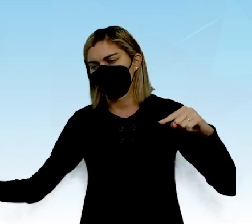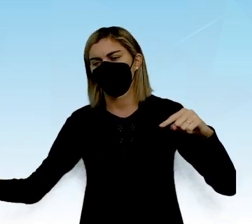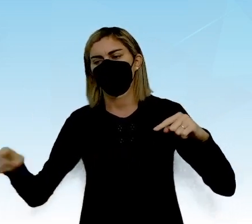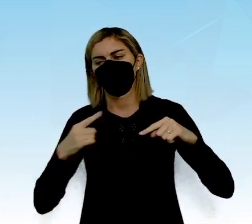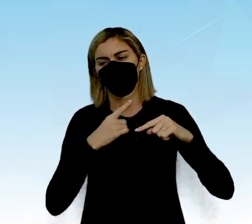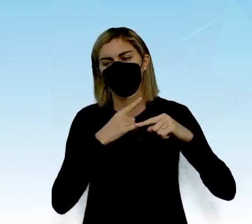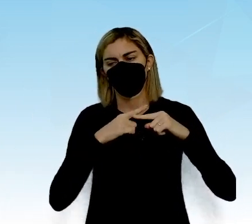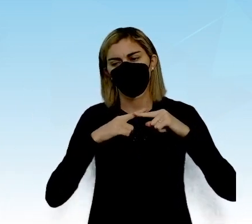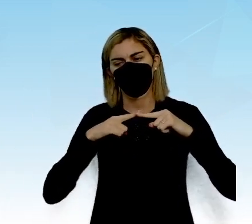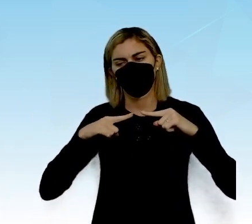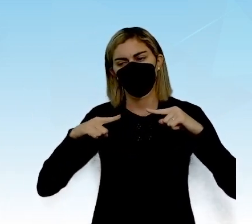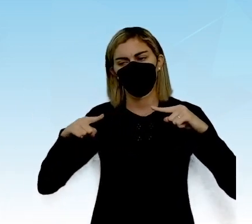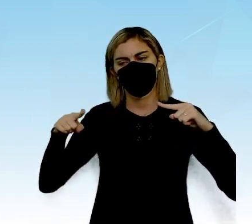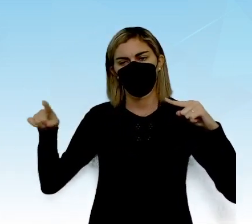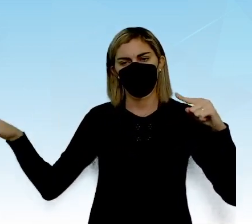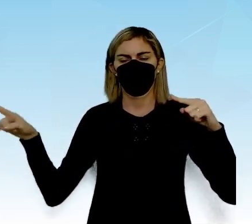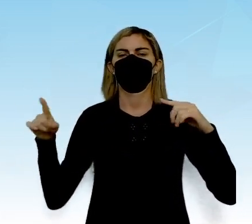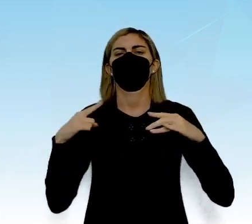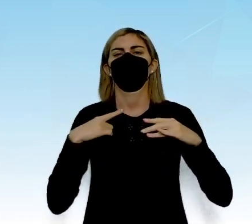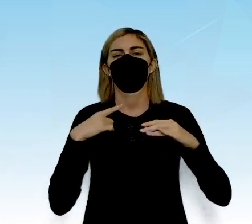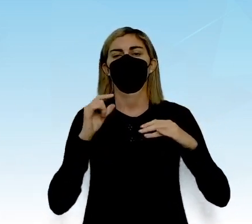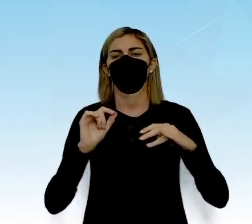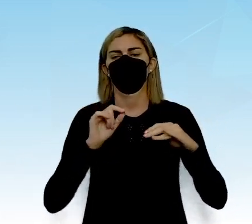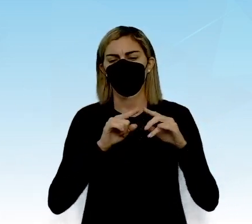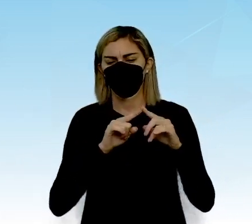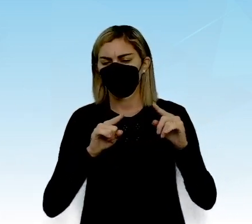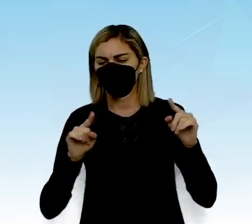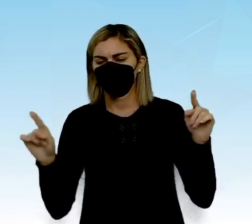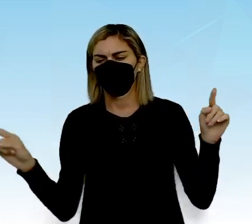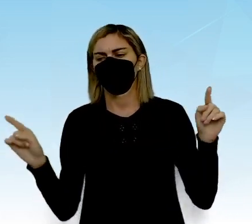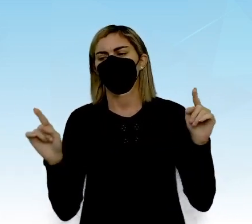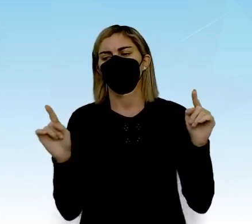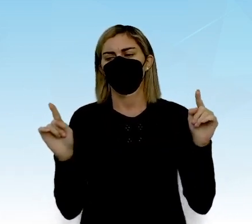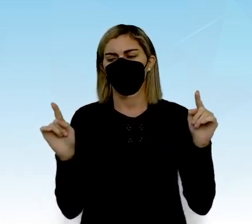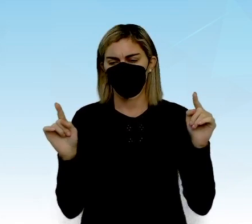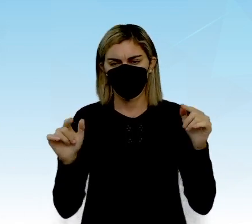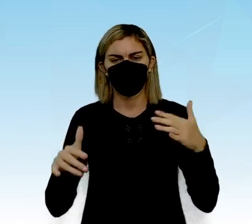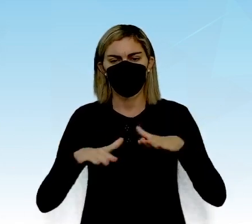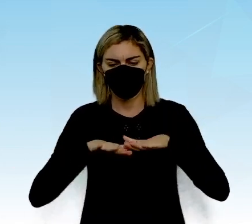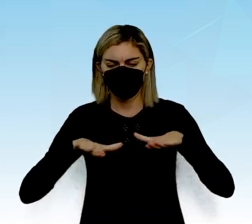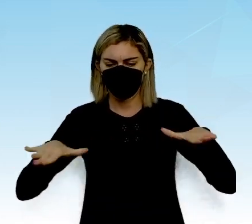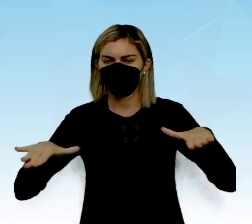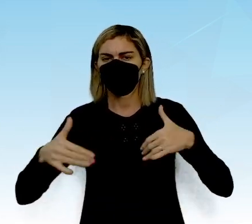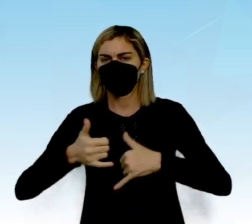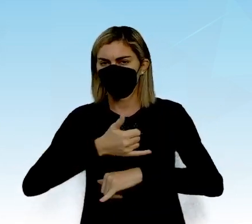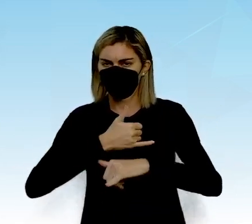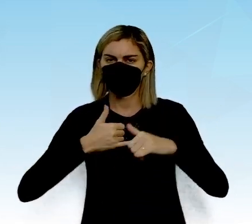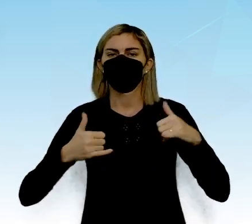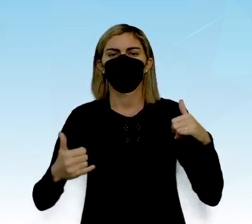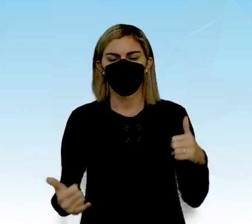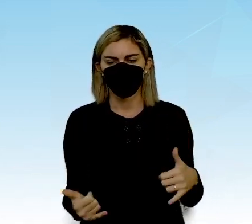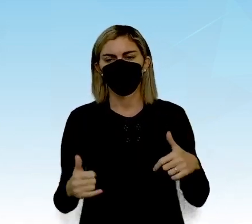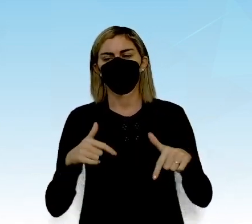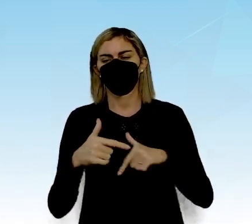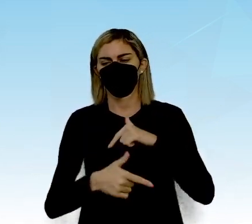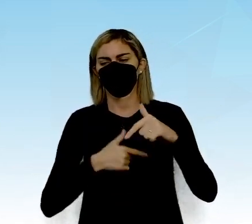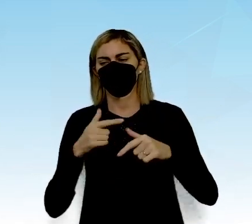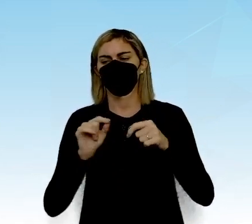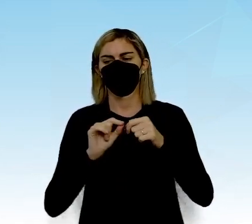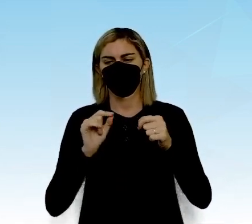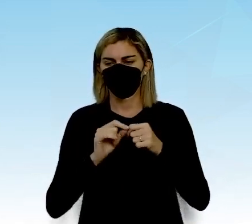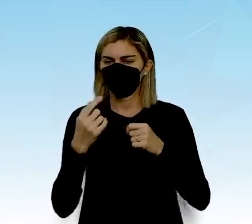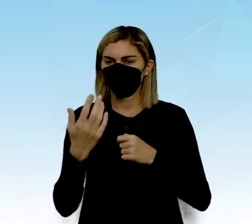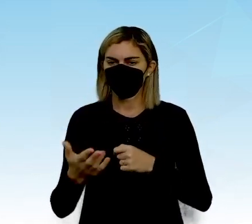espontaneamente na mesma direção e no mesmo sentido do campo elétrico. Se diz que o trabalho realizado por